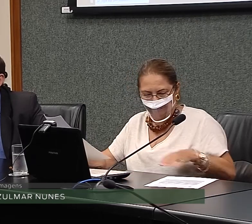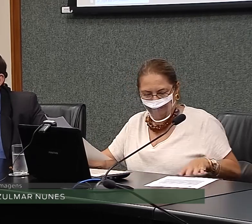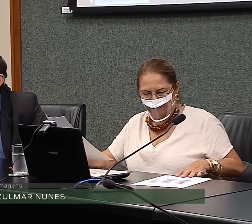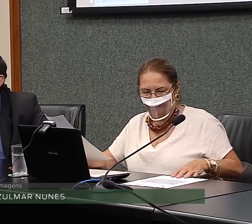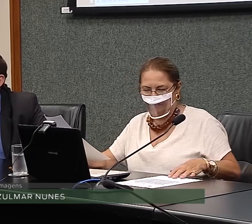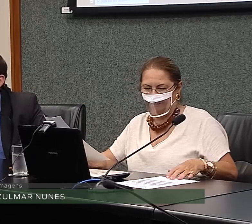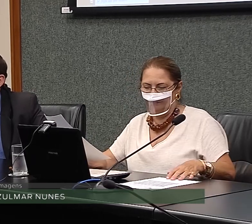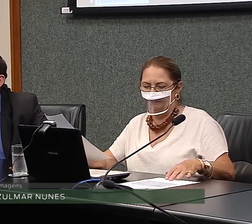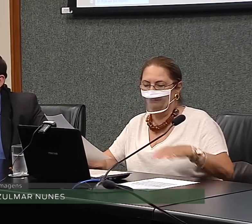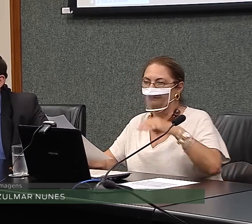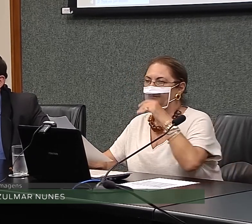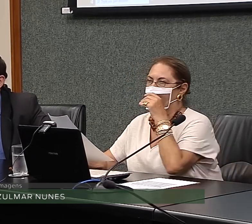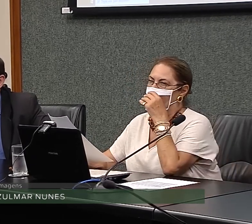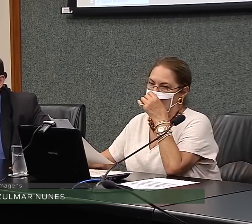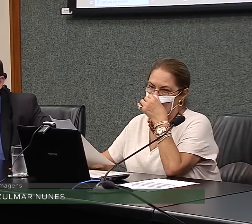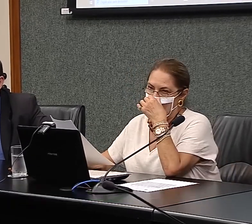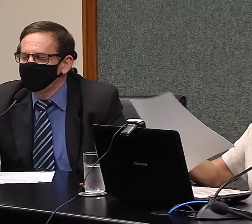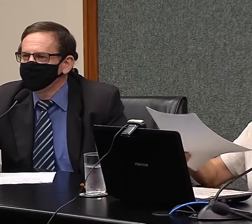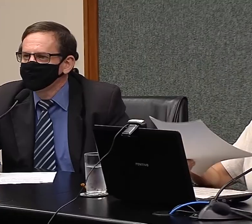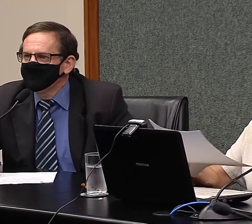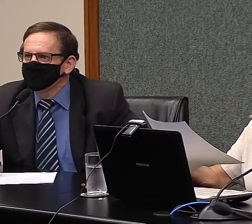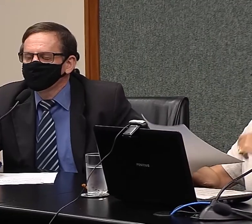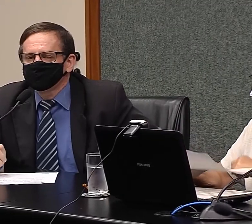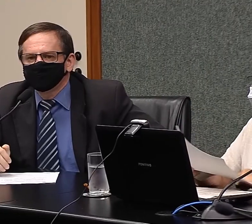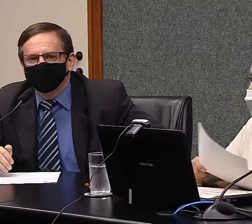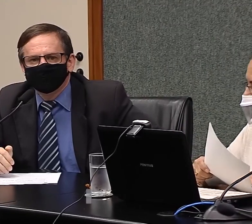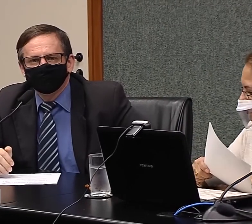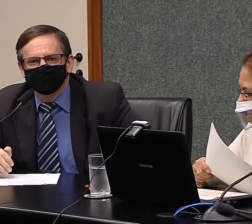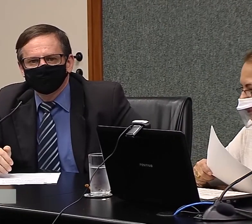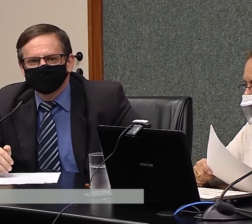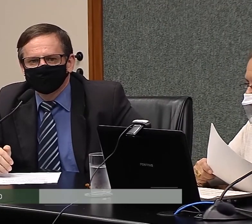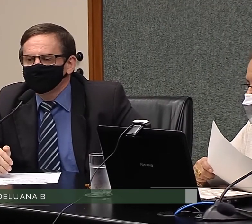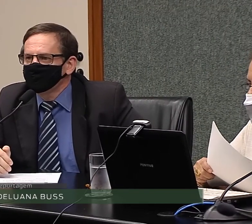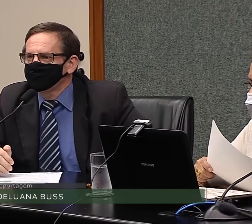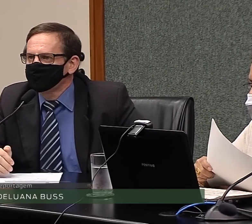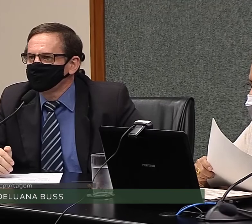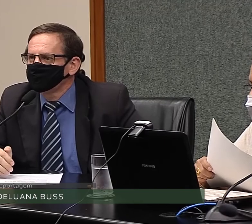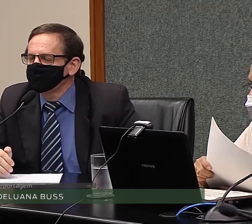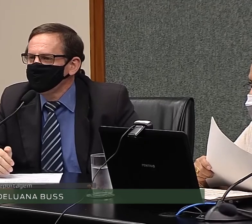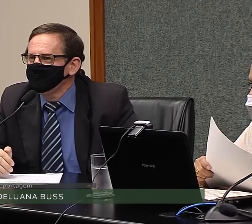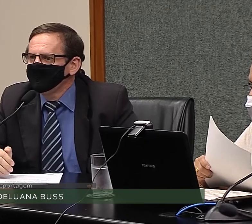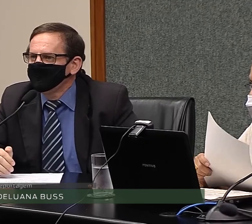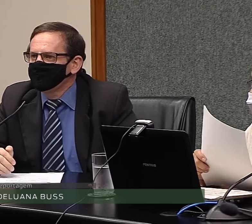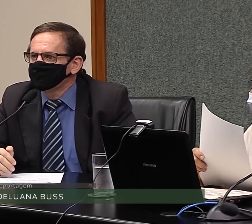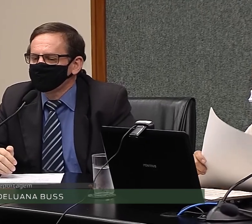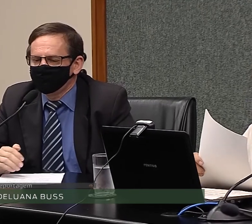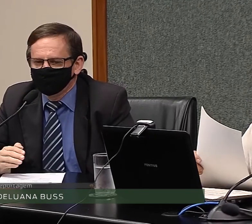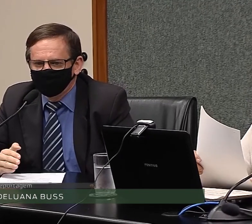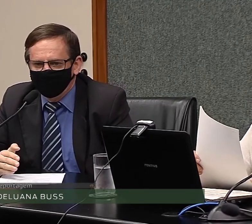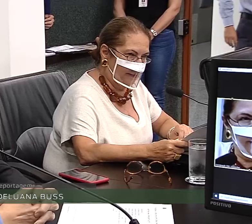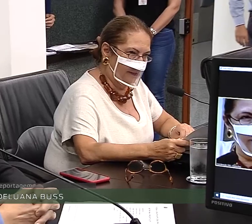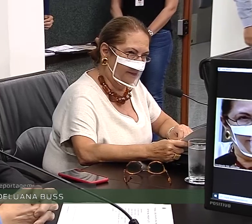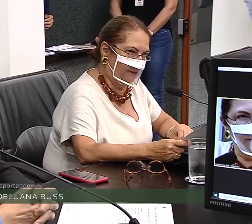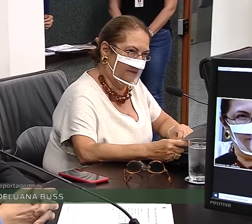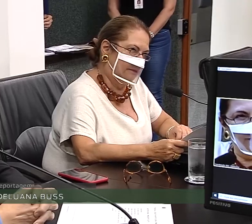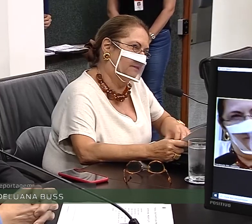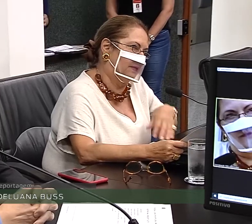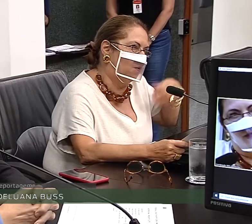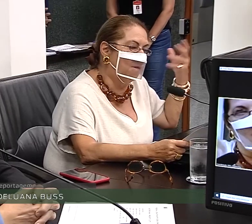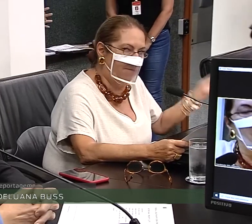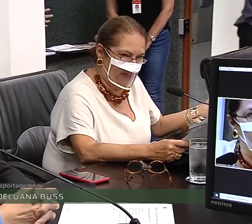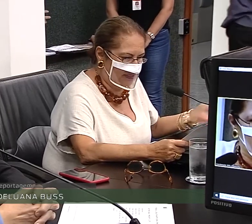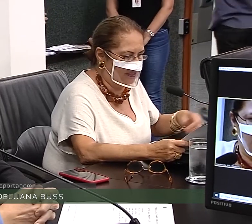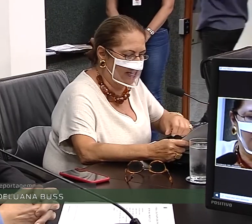à presidência da Comissão de Economia, Ciência, Tecnologia, Minas e Energia da Assembleia Legislativa. Durante